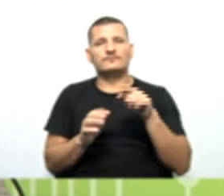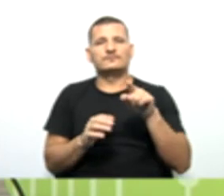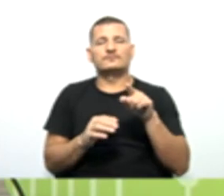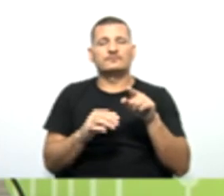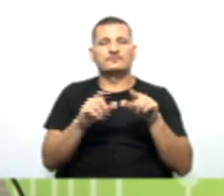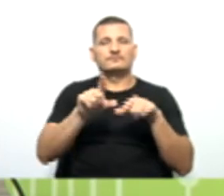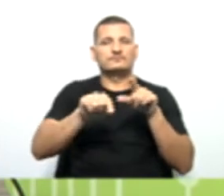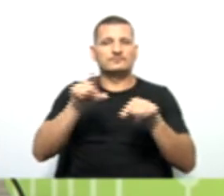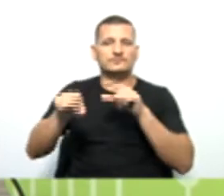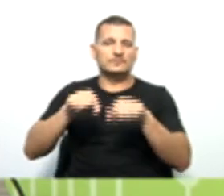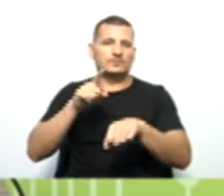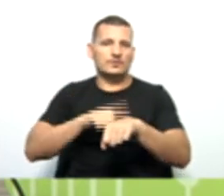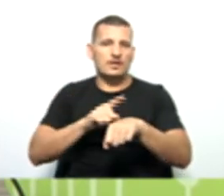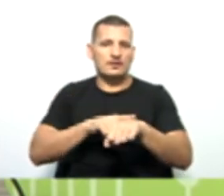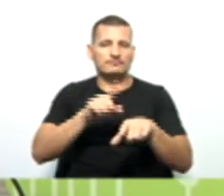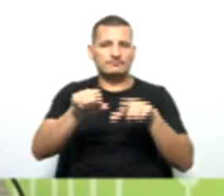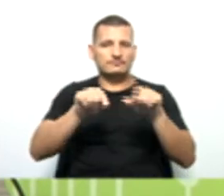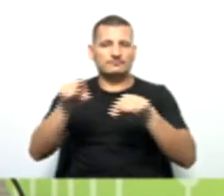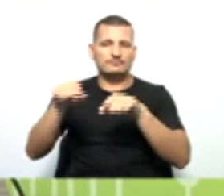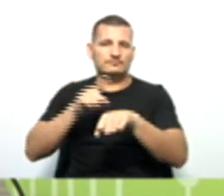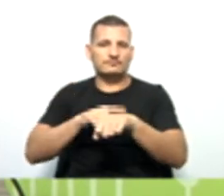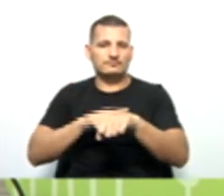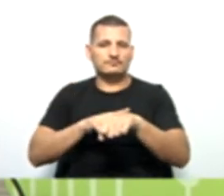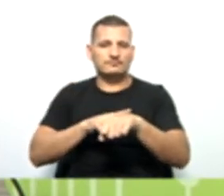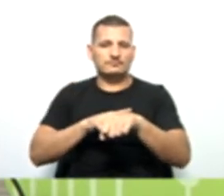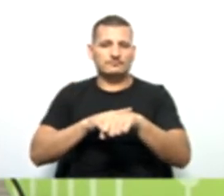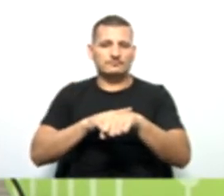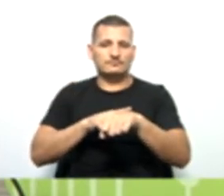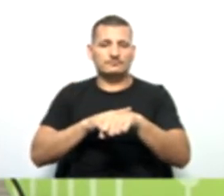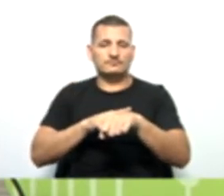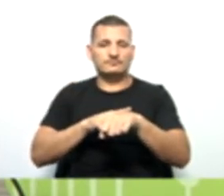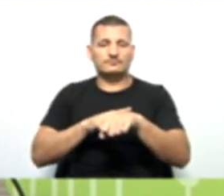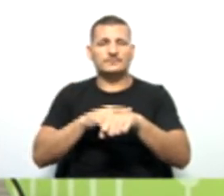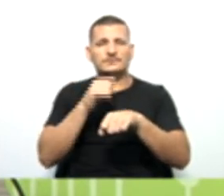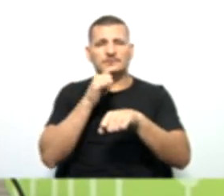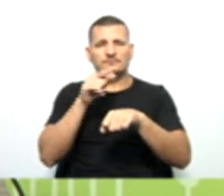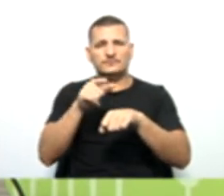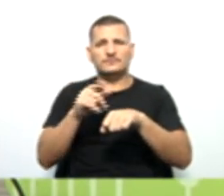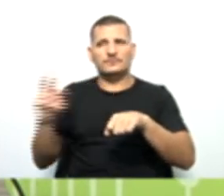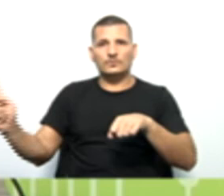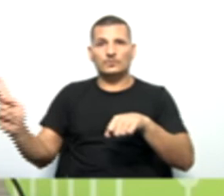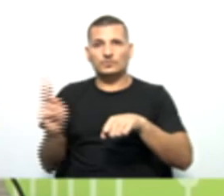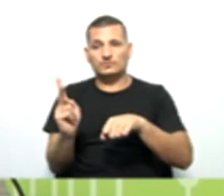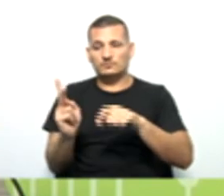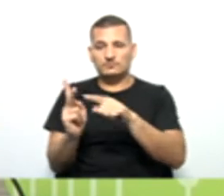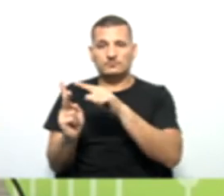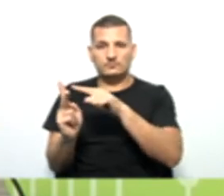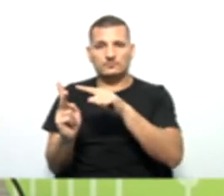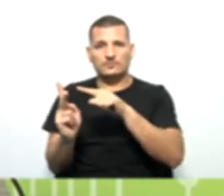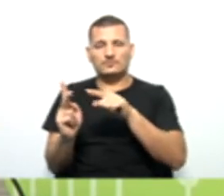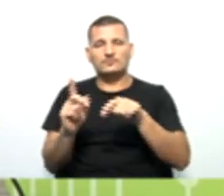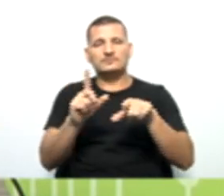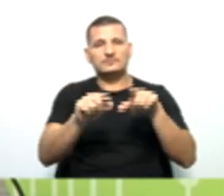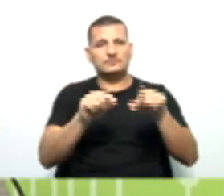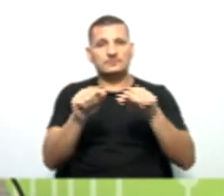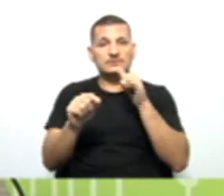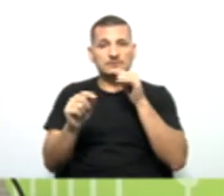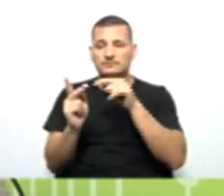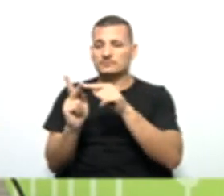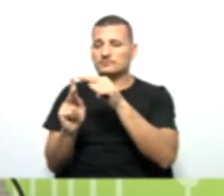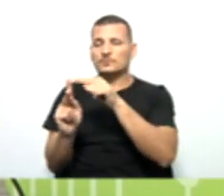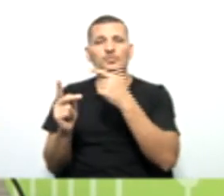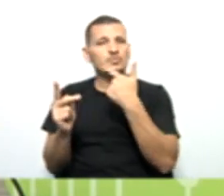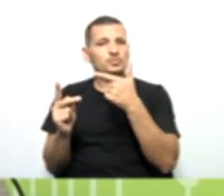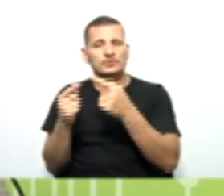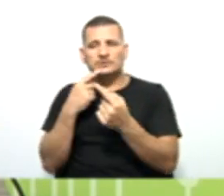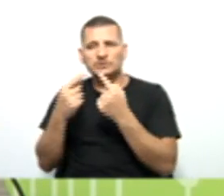itinerários. Se você colocar 2 pessoas para selecionar isso, se essas 2 pessoas não conversarem bastante, não conversarem bem,